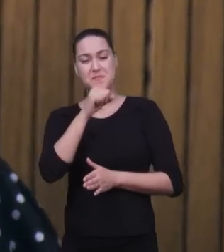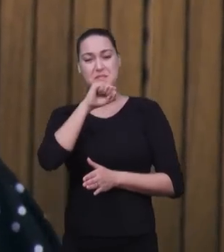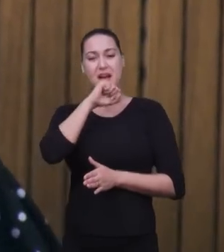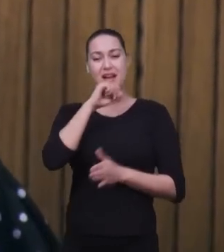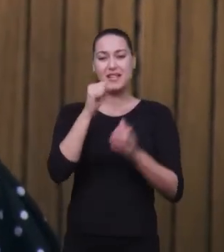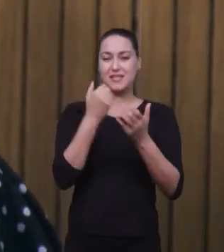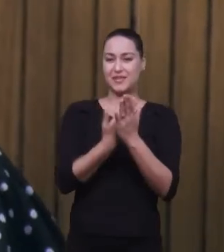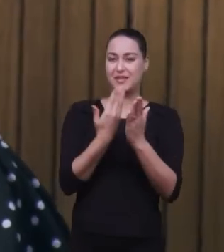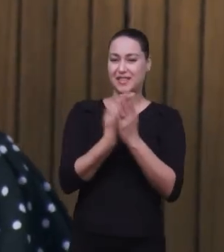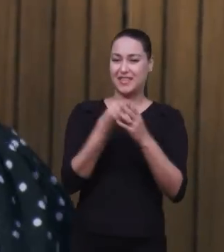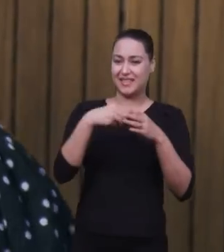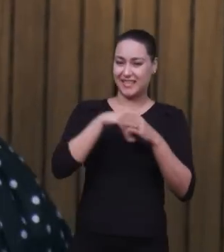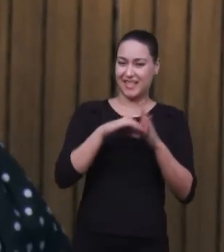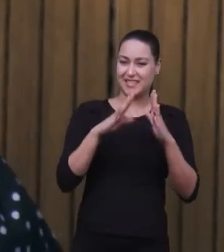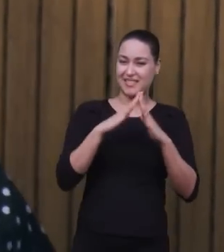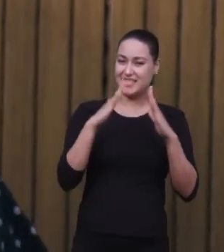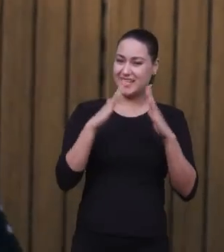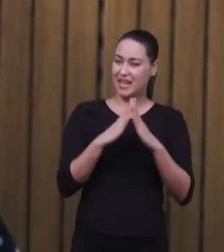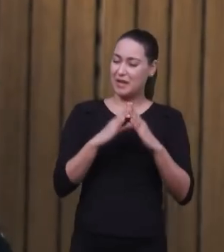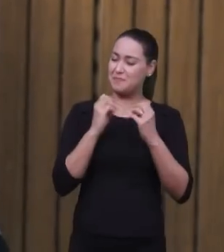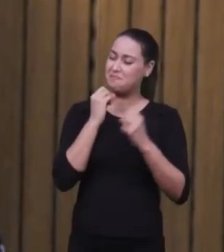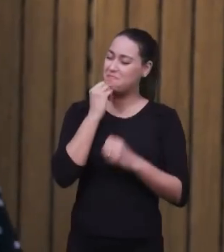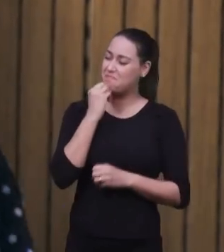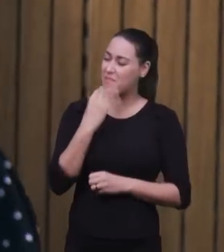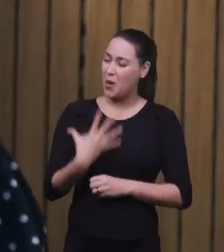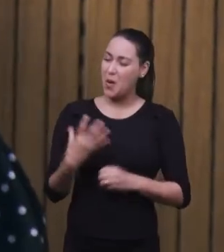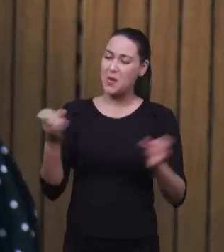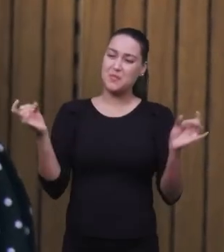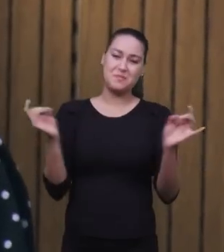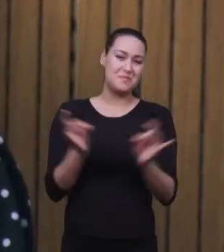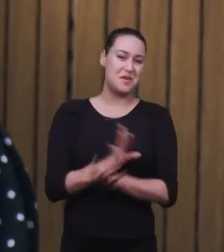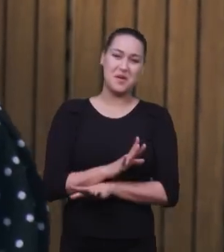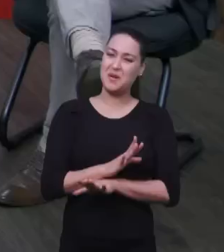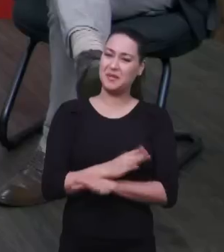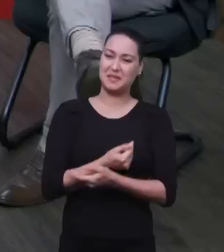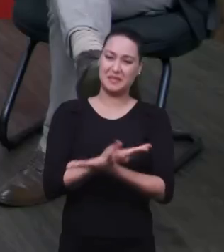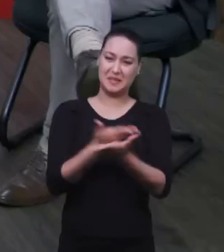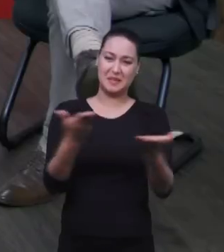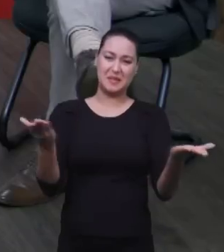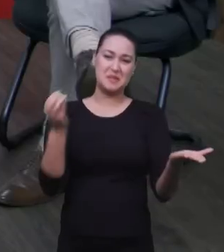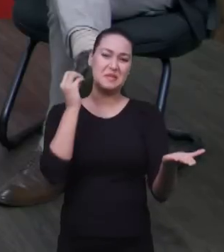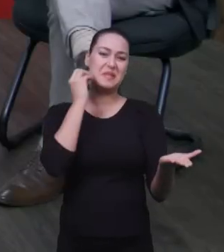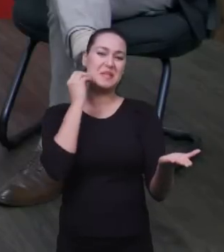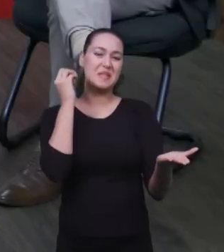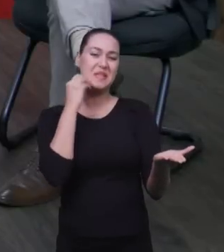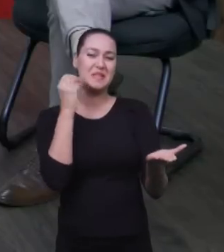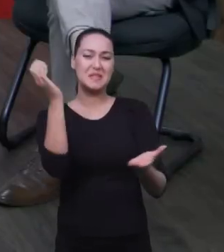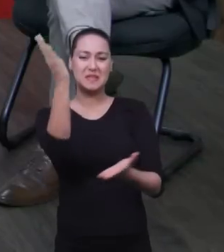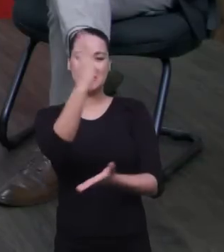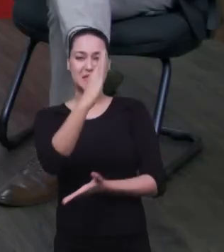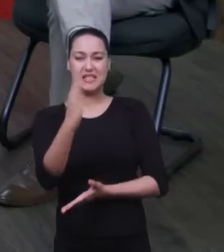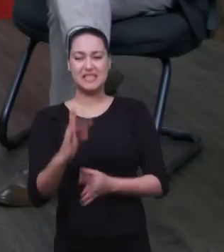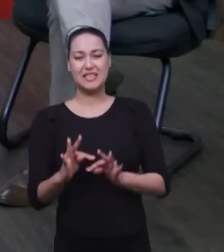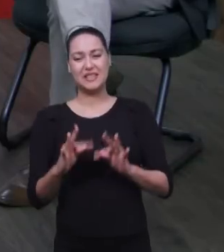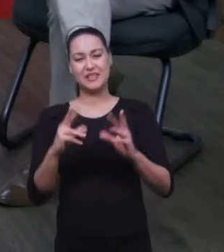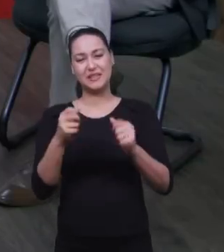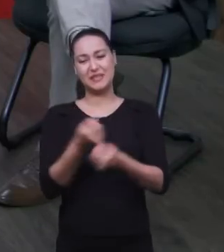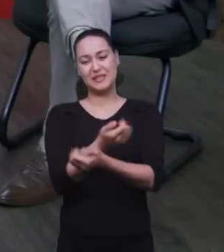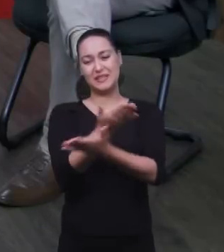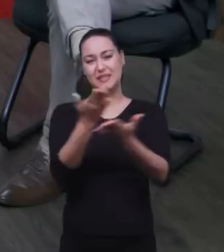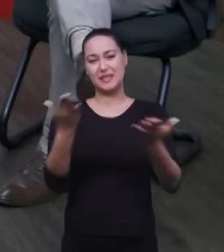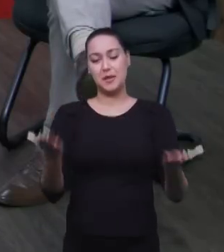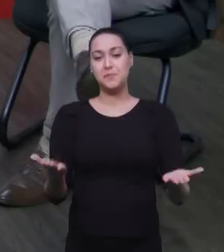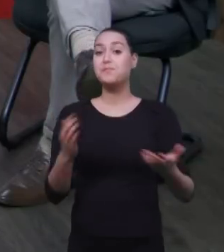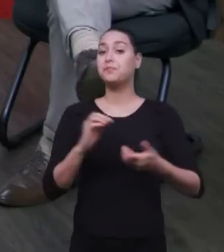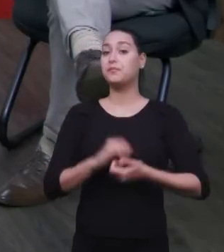e aí, por isso que eu queria fazer essa pergunta para vocês. Teve a sua oportunidade transmitindo para o Brasil inteiro. Andréia, vamos lá, Andréia, quem é que a